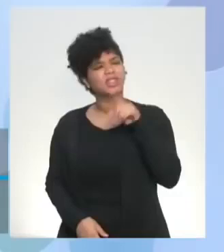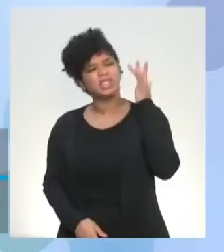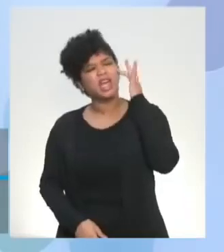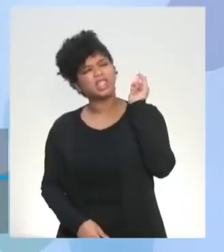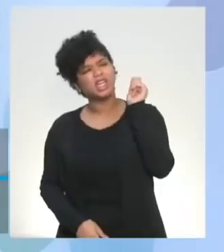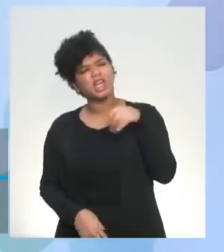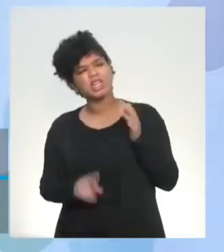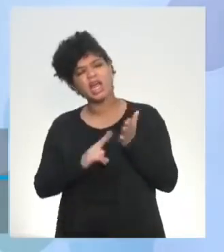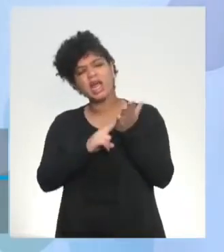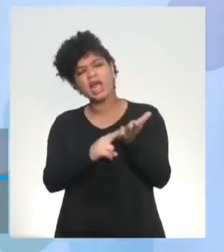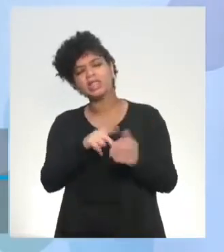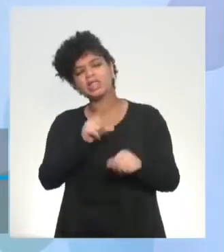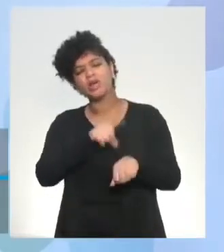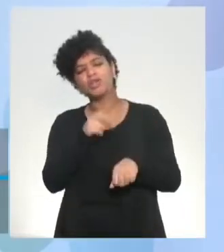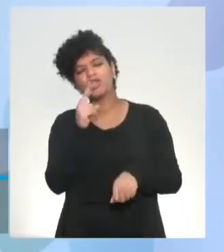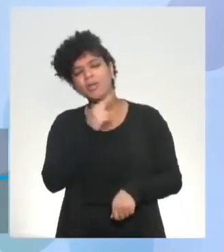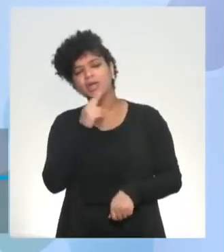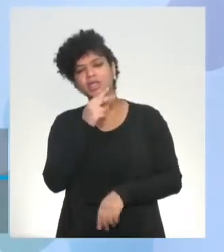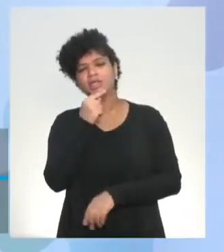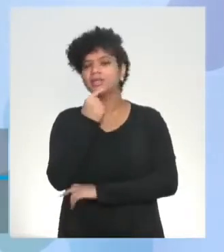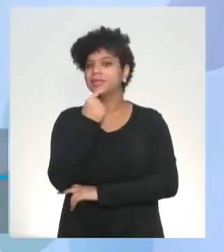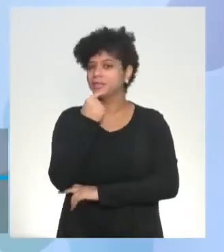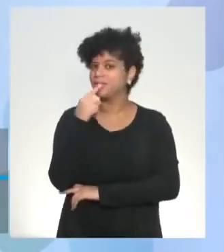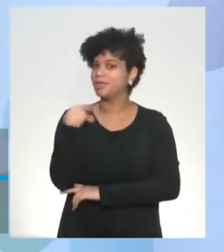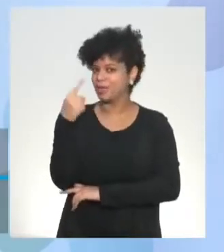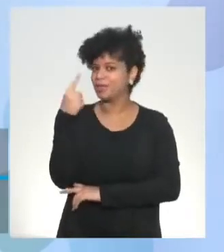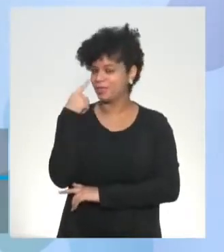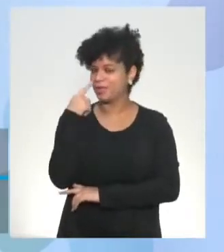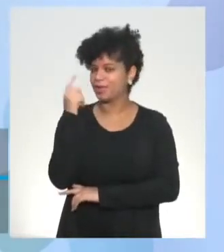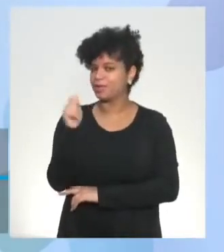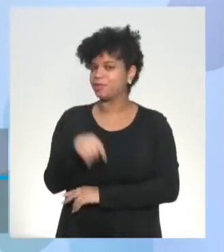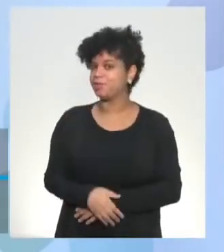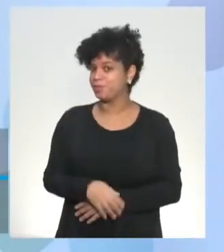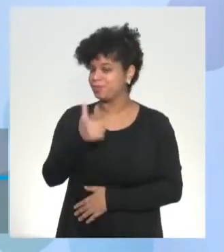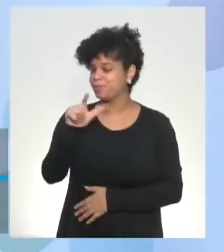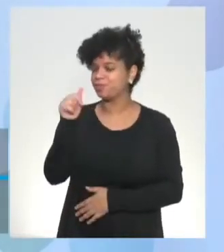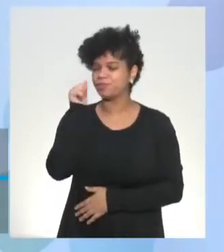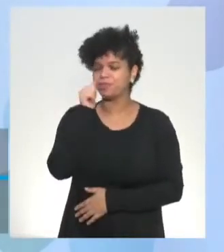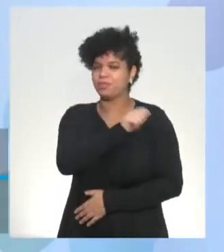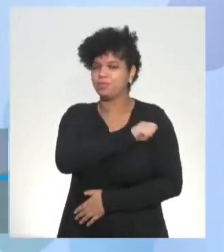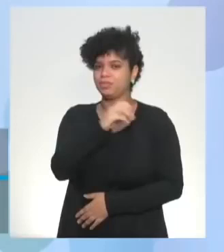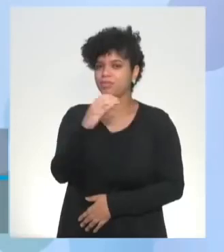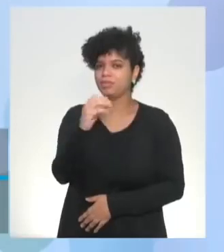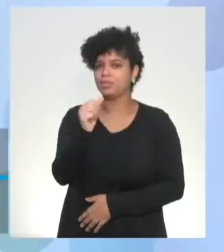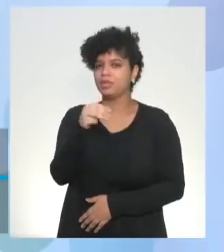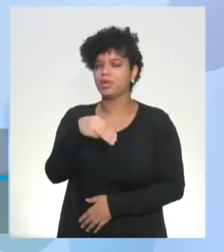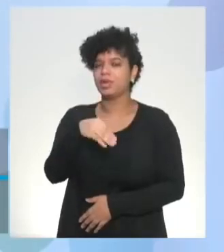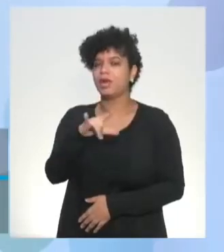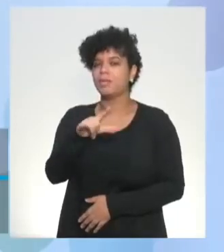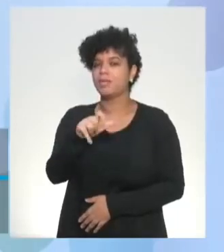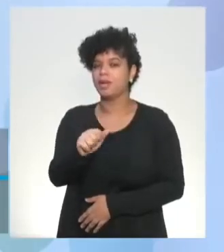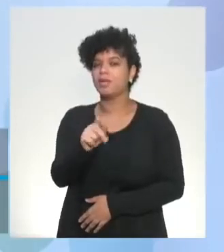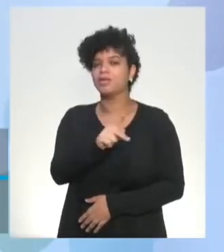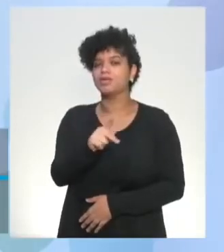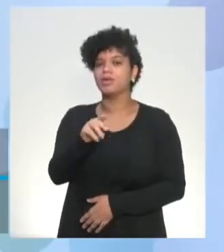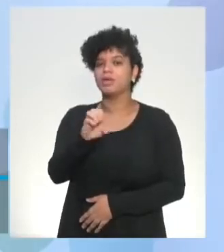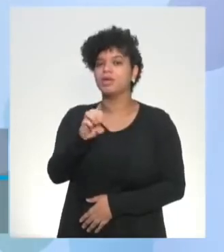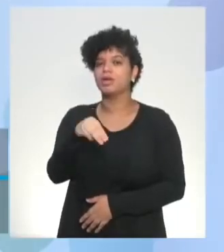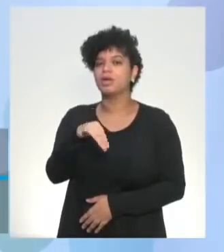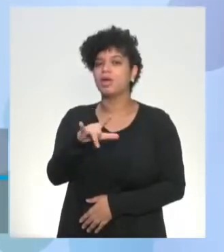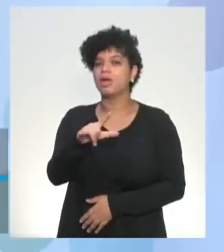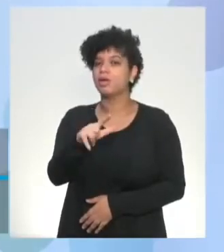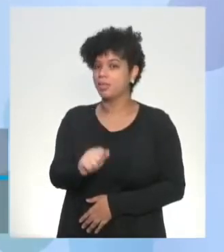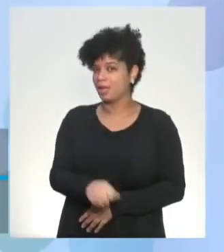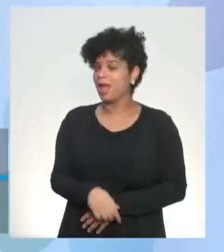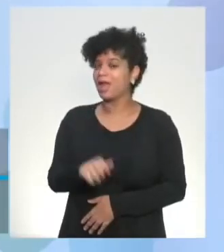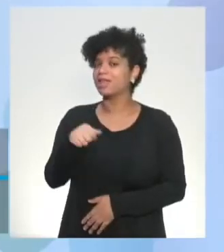manda carta? Vamos Então, ver, né? De já vamos, né? repente, A Camila, da Emília, coloca assim, para